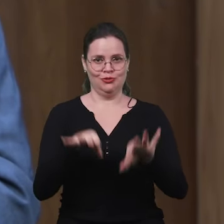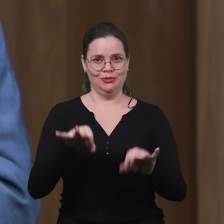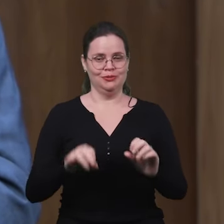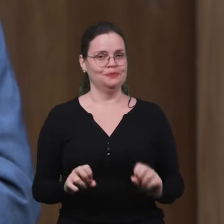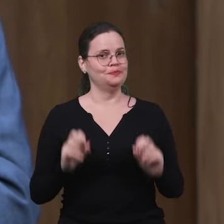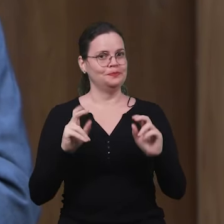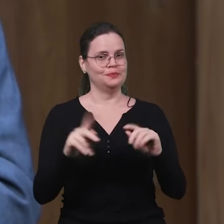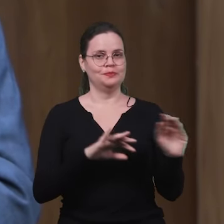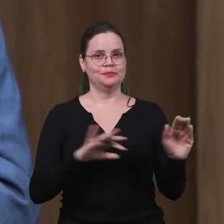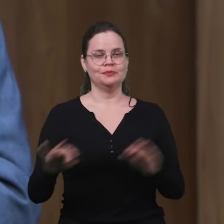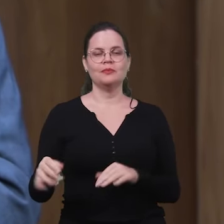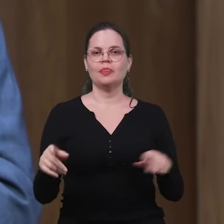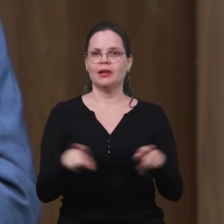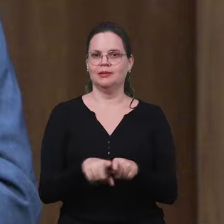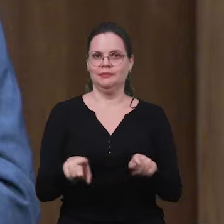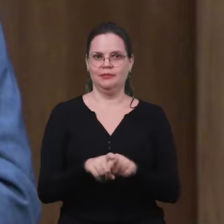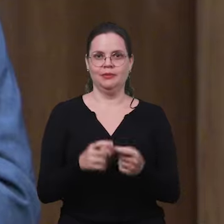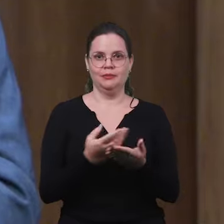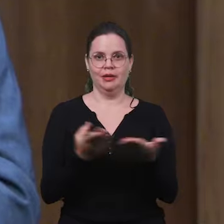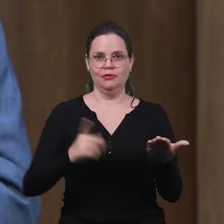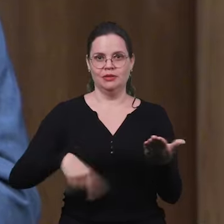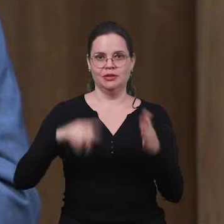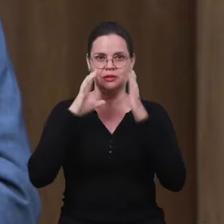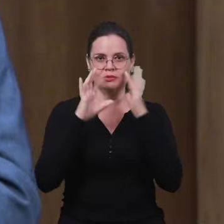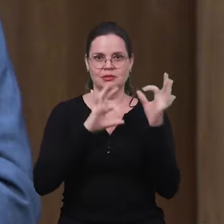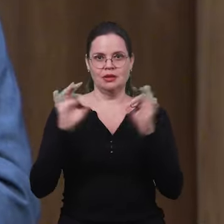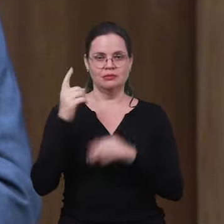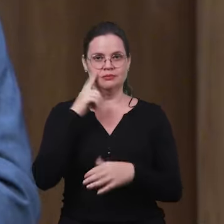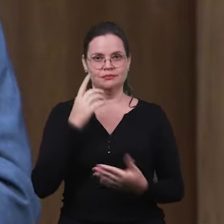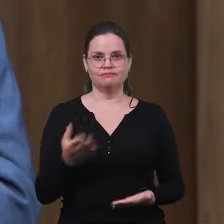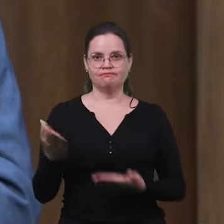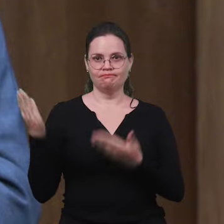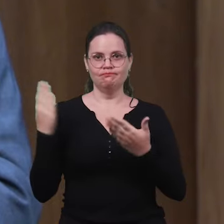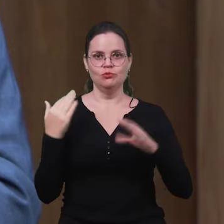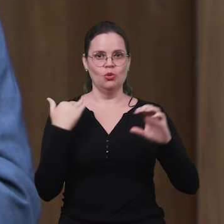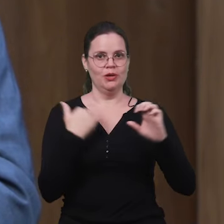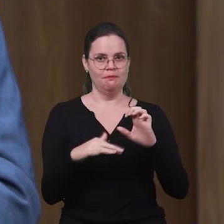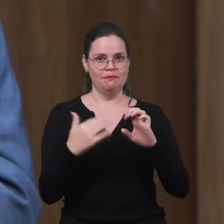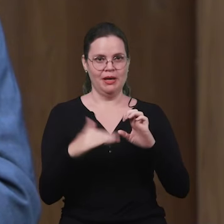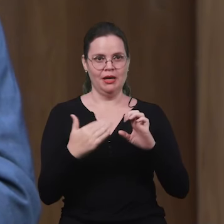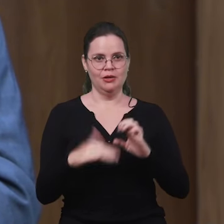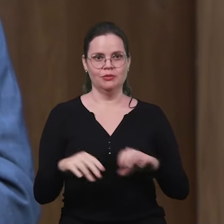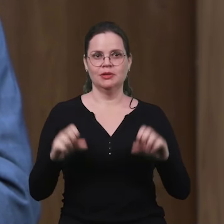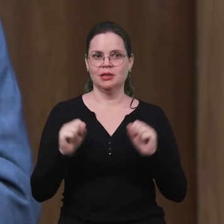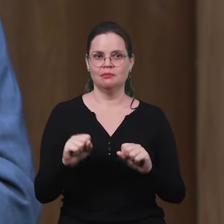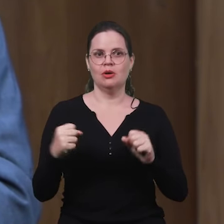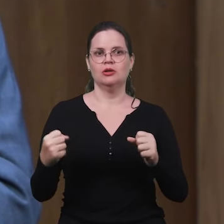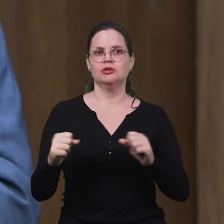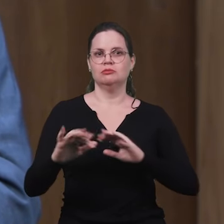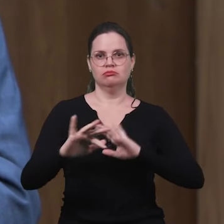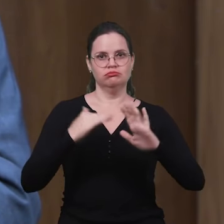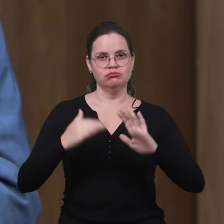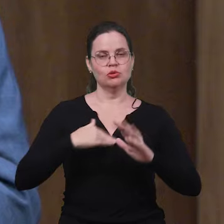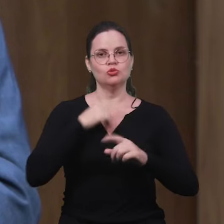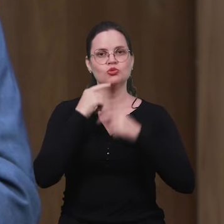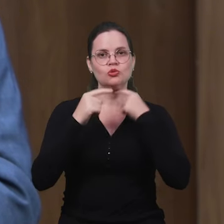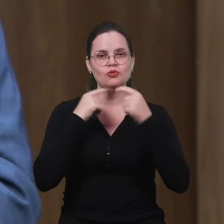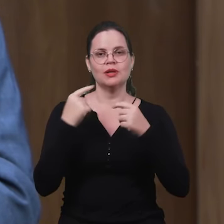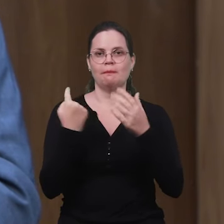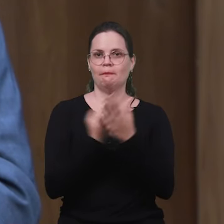E gostaríamos de deixar para você também que nos assiste o nosso endereço de e-mail para envio de perguntas,